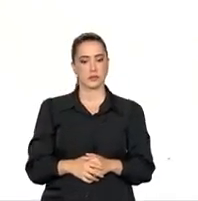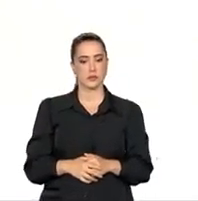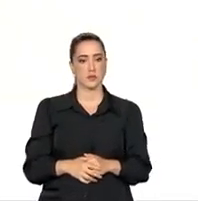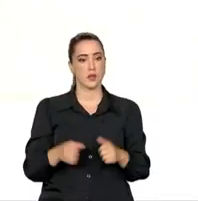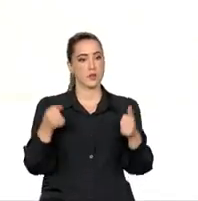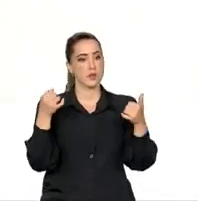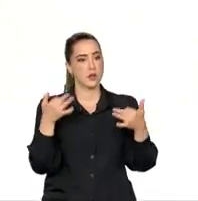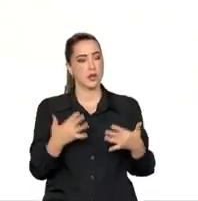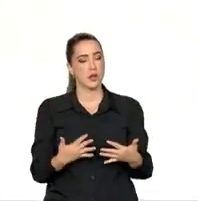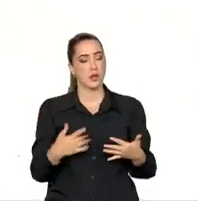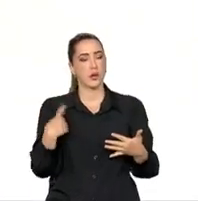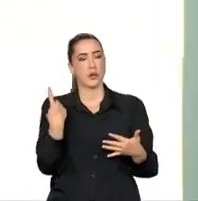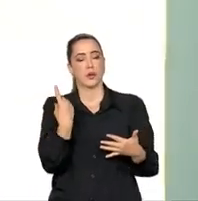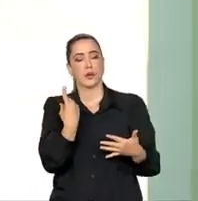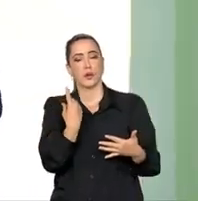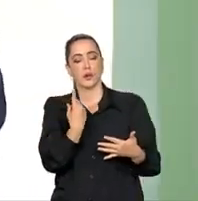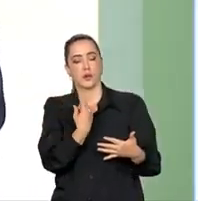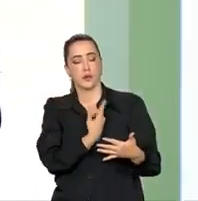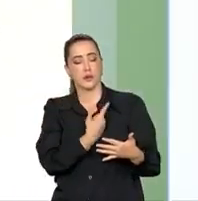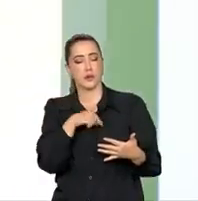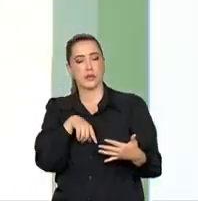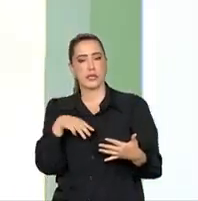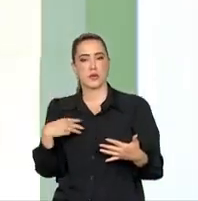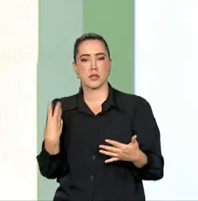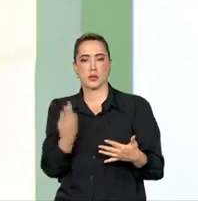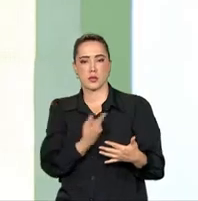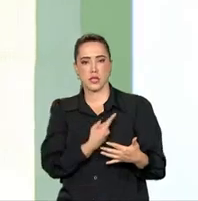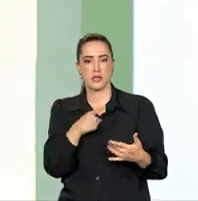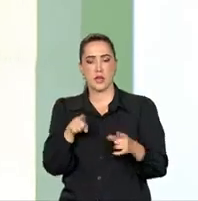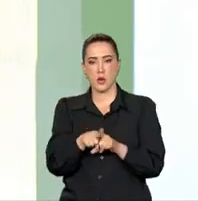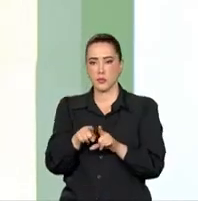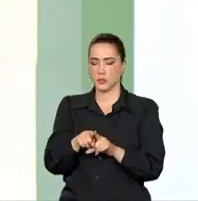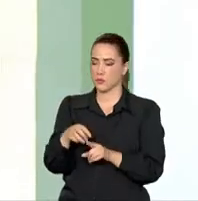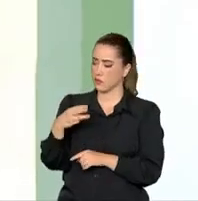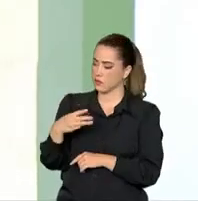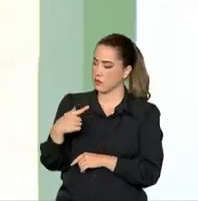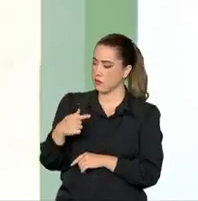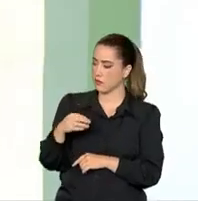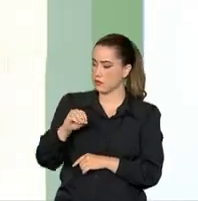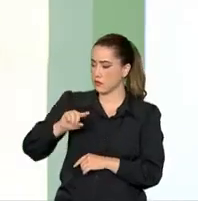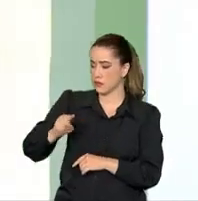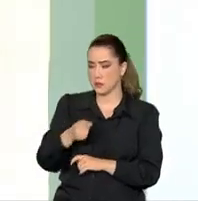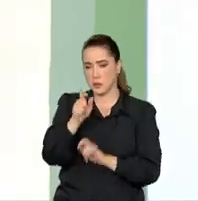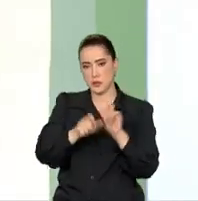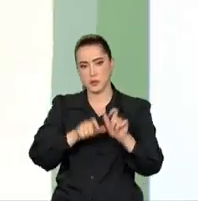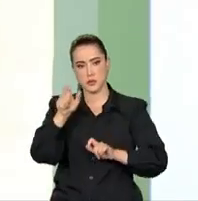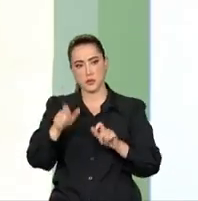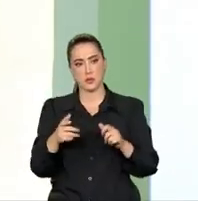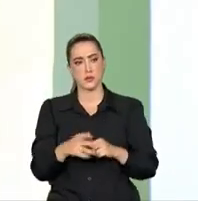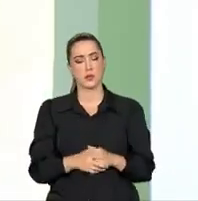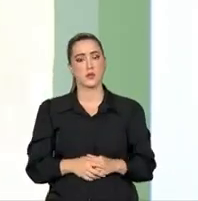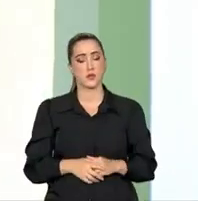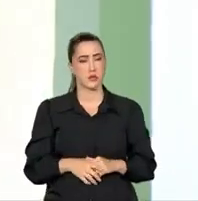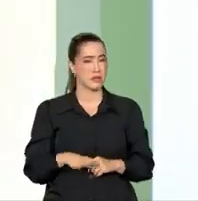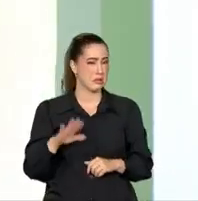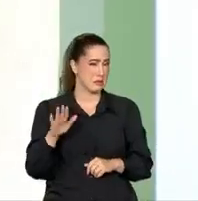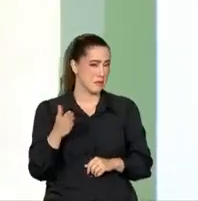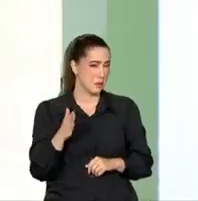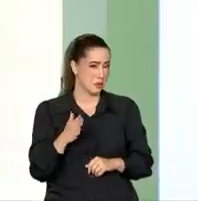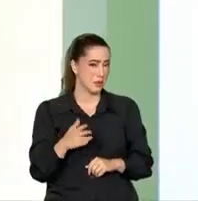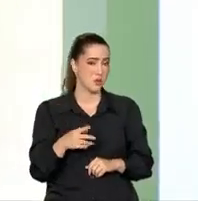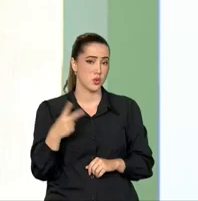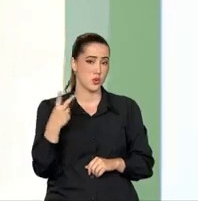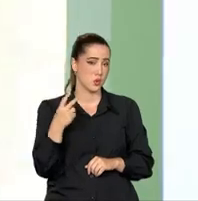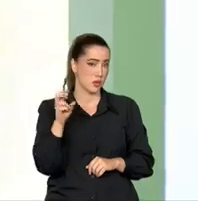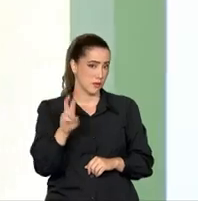um conjunto de profissionais que chegam a 370 mil pessoas que, no mínimo duas vezes